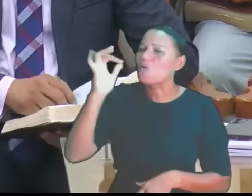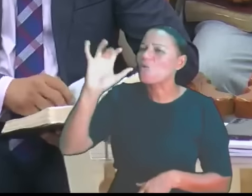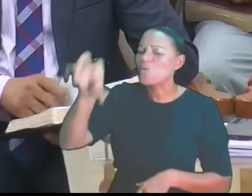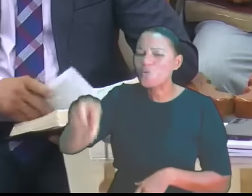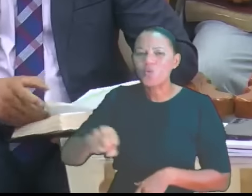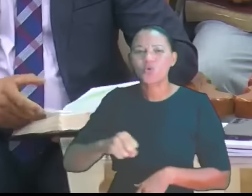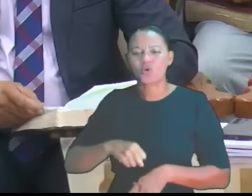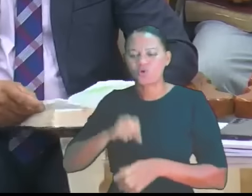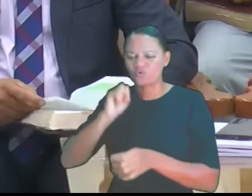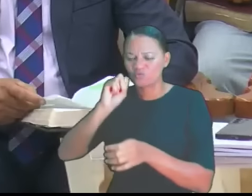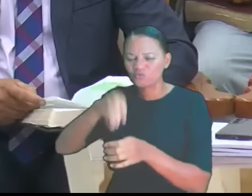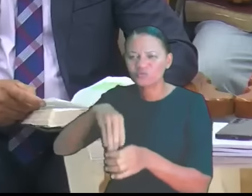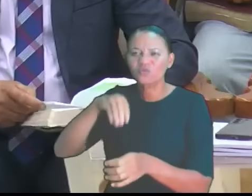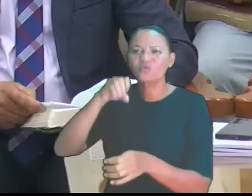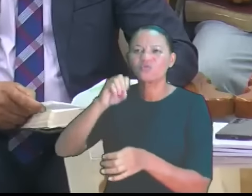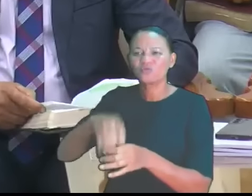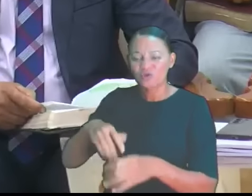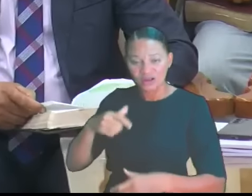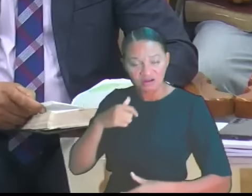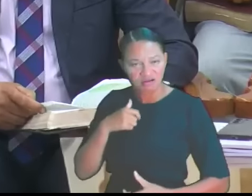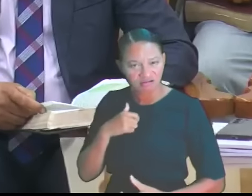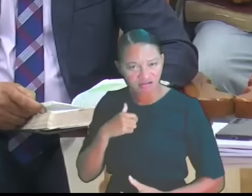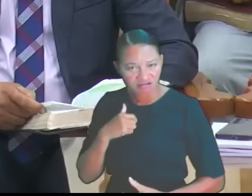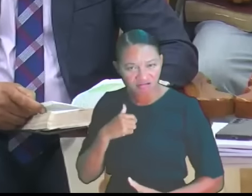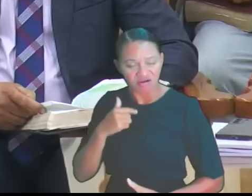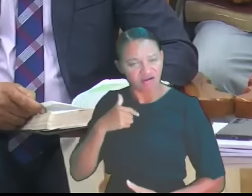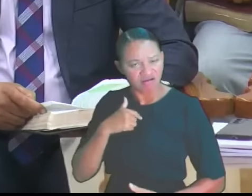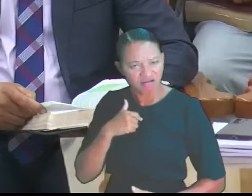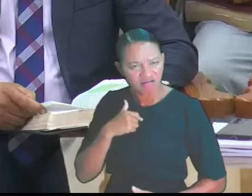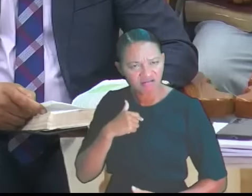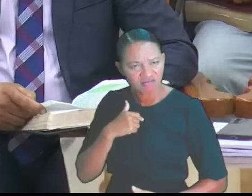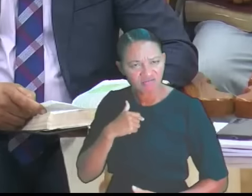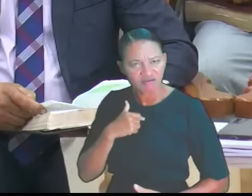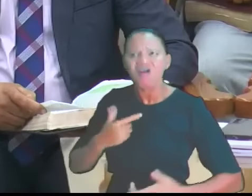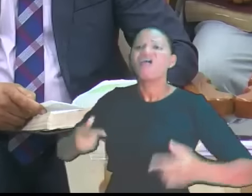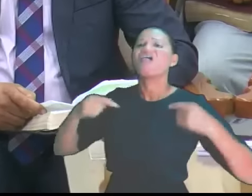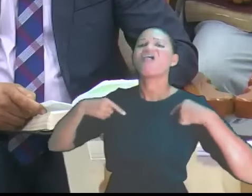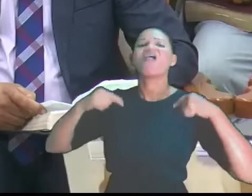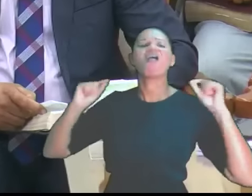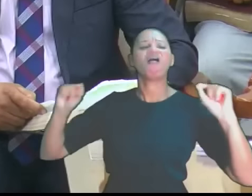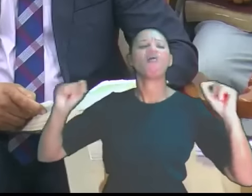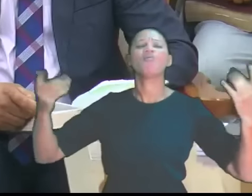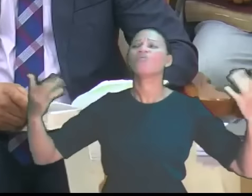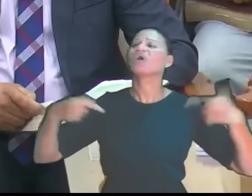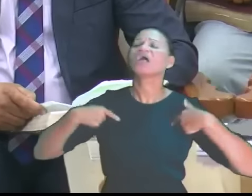Davi, a oferta está grande demais. Davi disse: eu, quem sou eu?